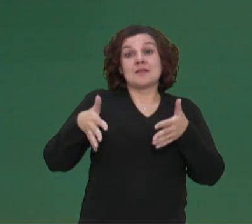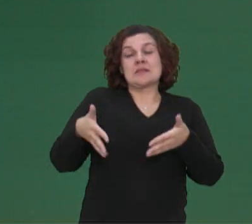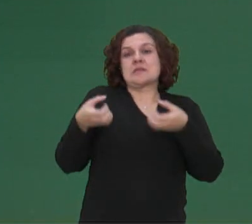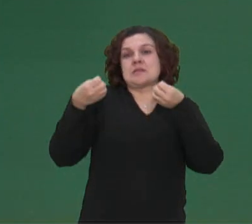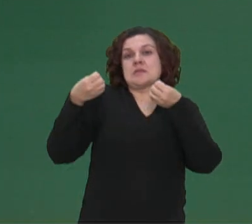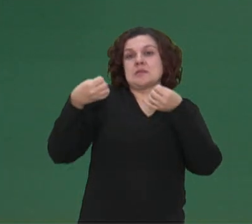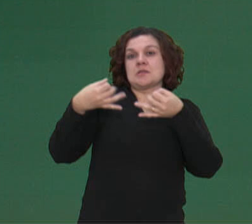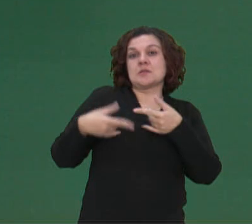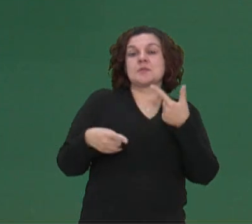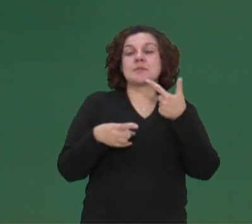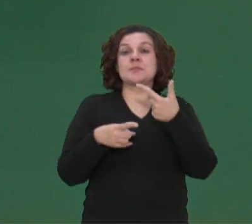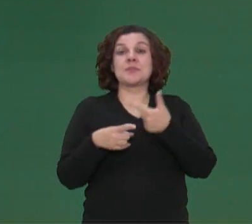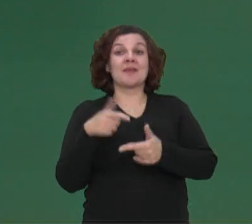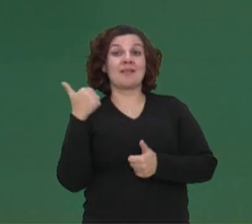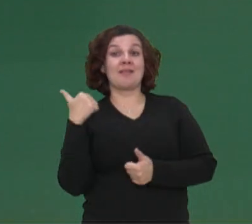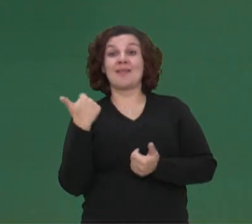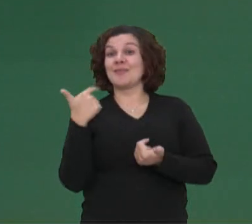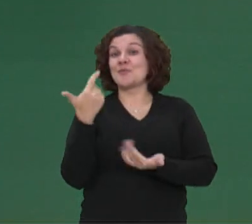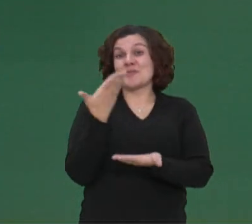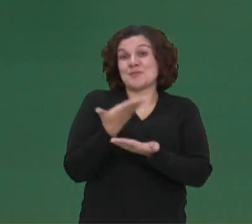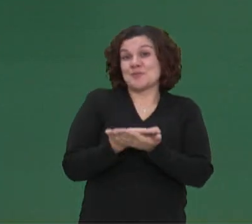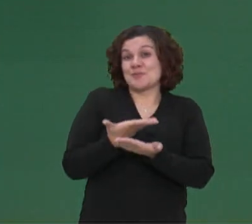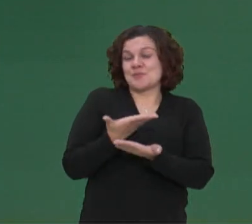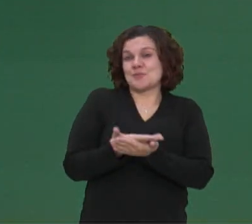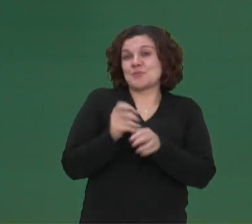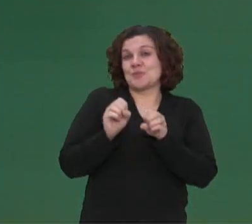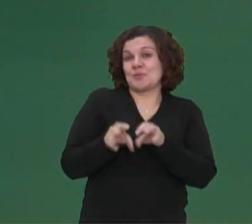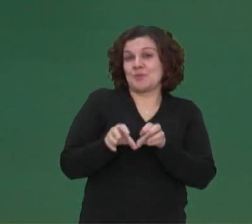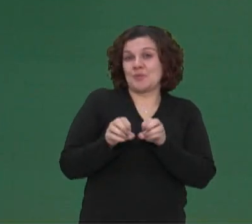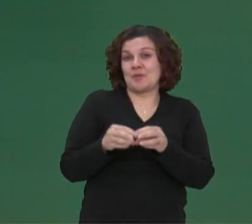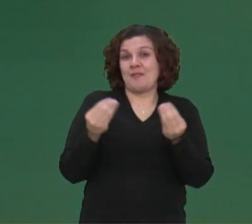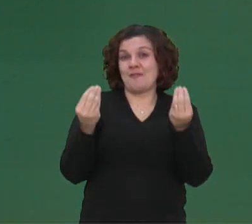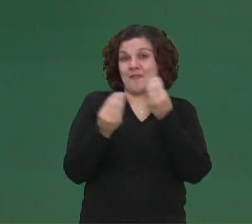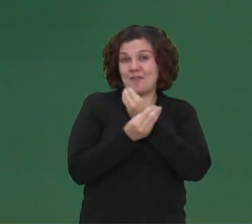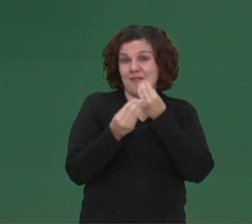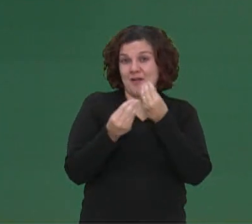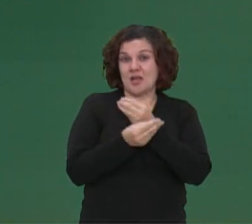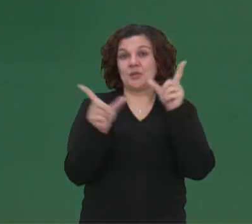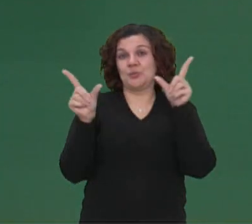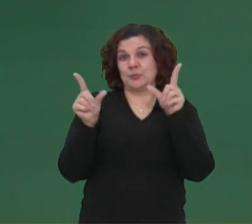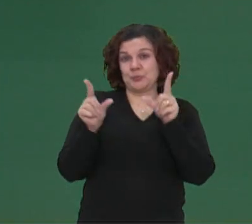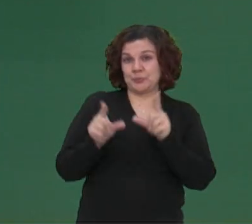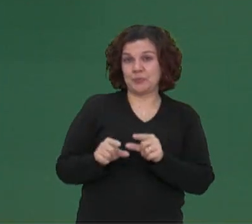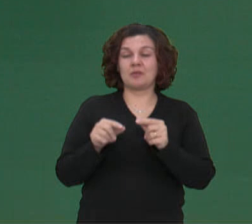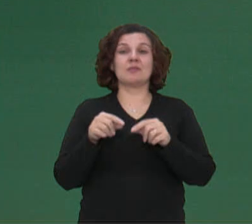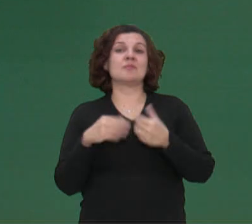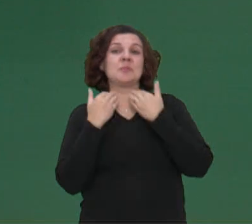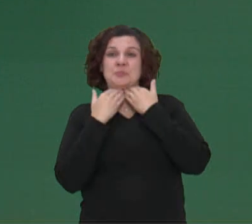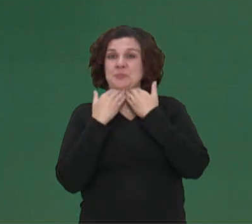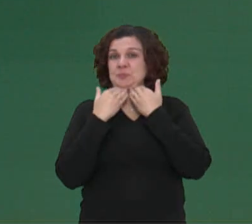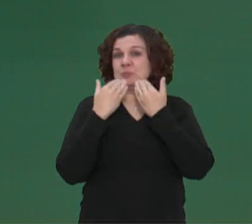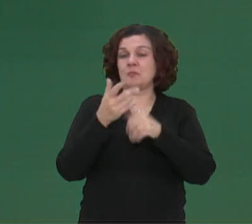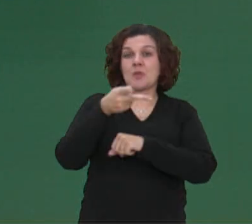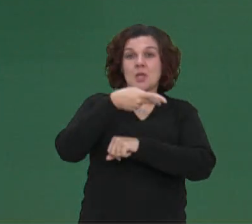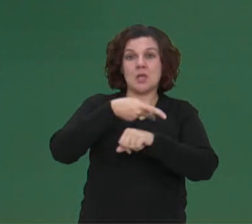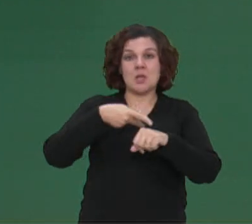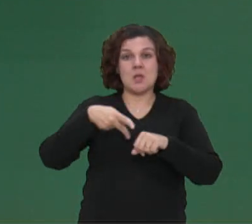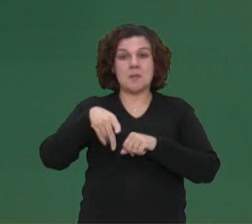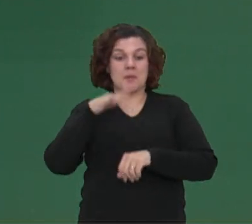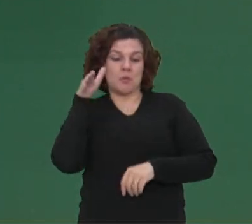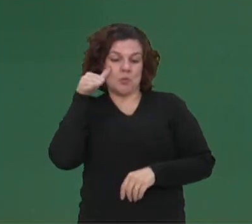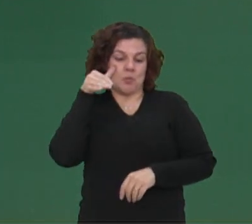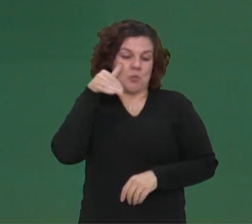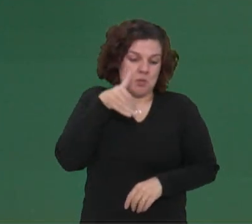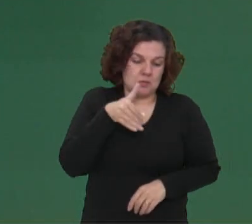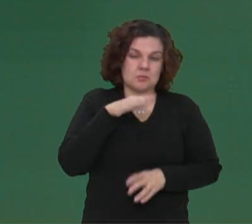nível educacional que também é baixo, ok? E aí não vai atender, né, os países centrais